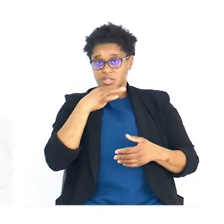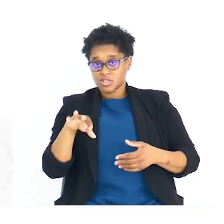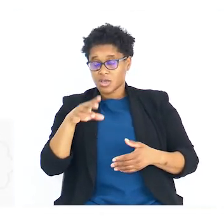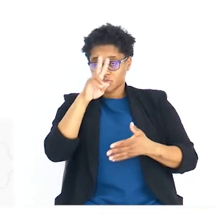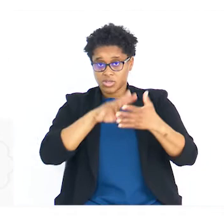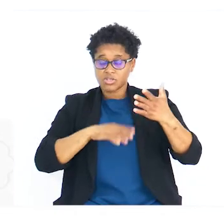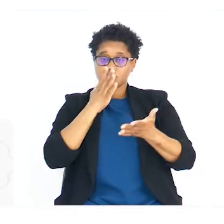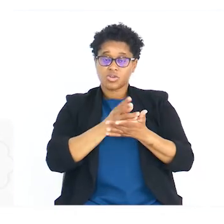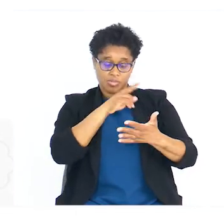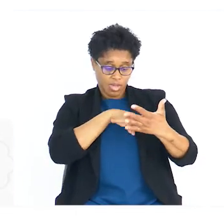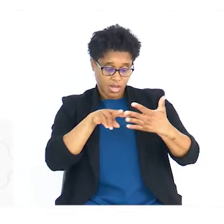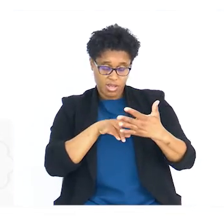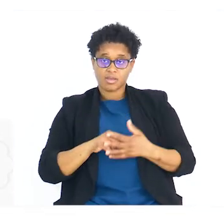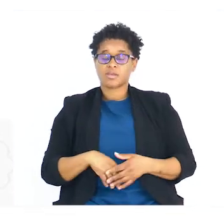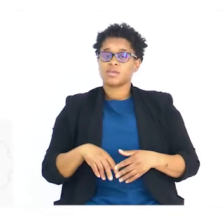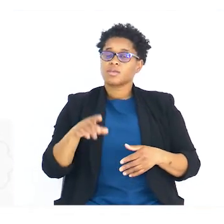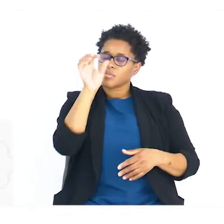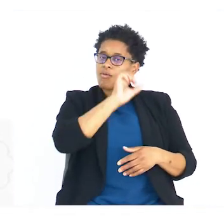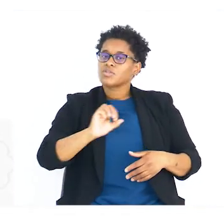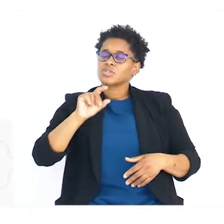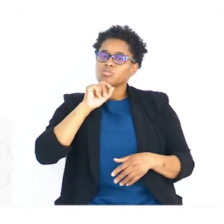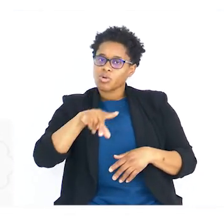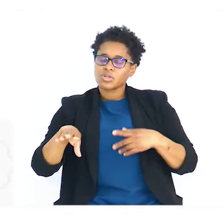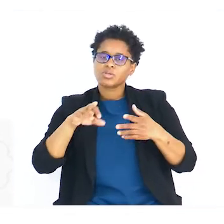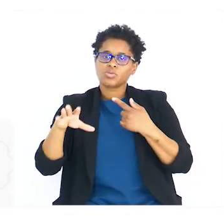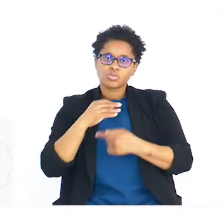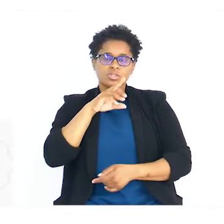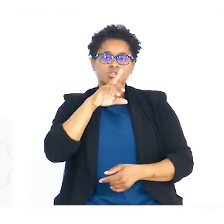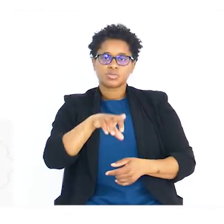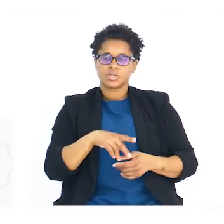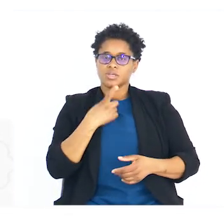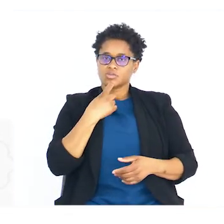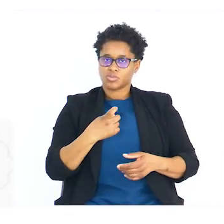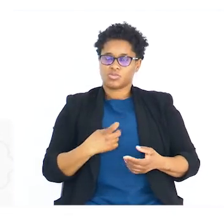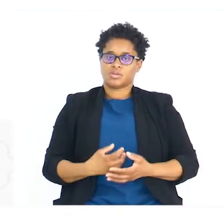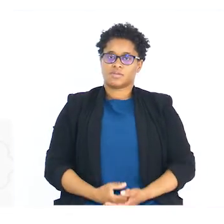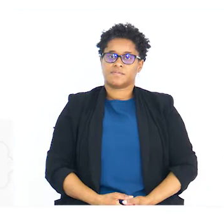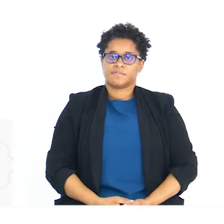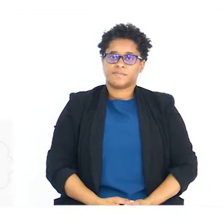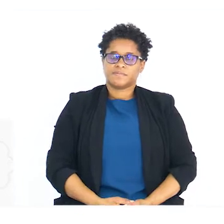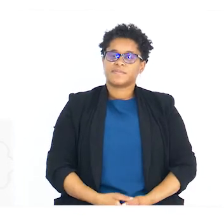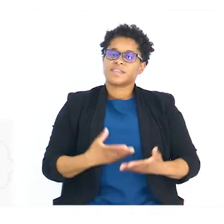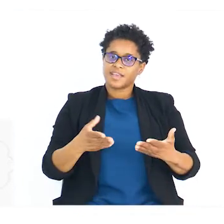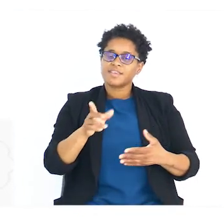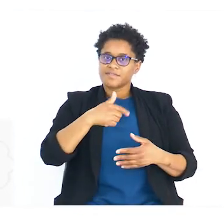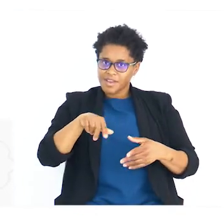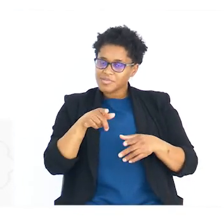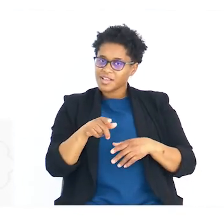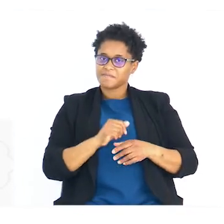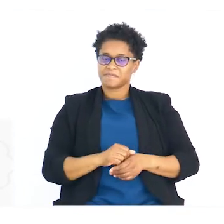contextos só para lerem e para poderem conseguir responder as perguntas.